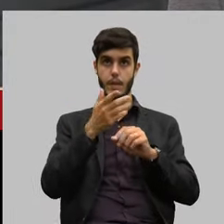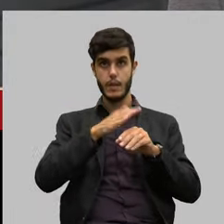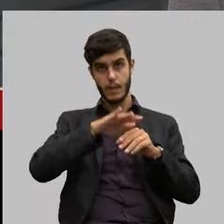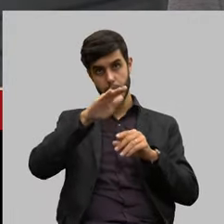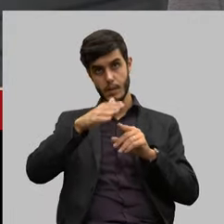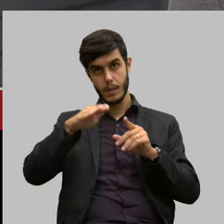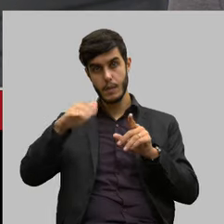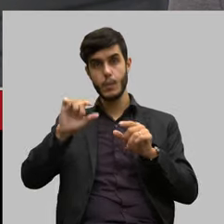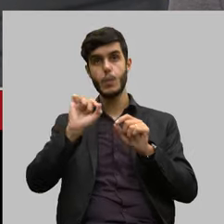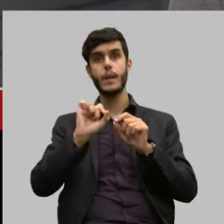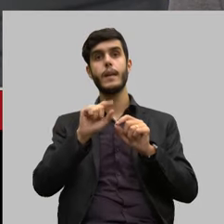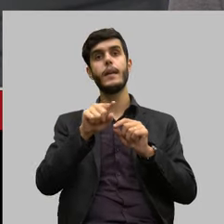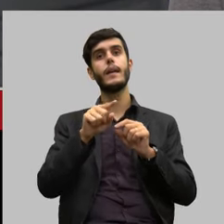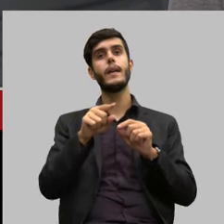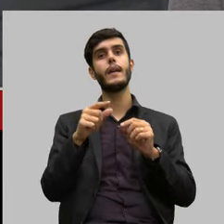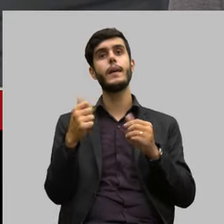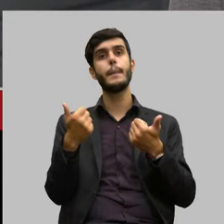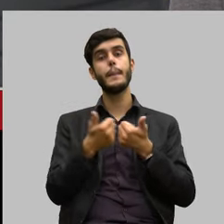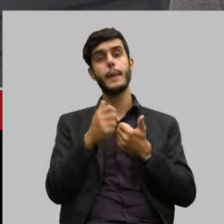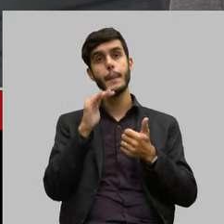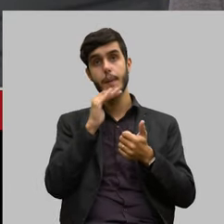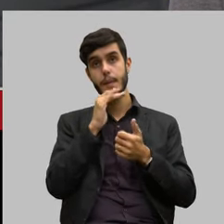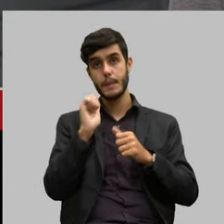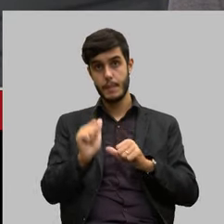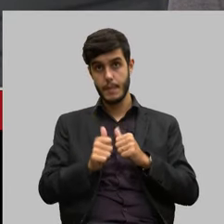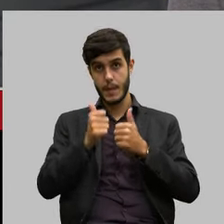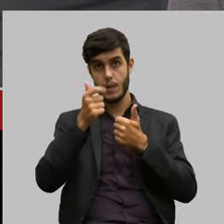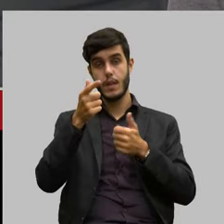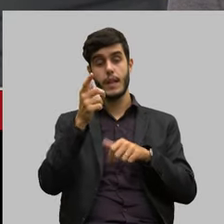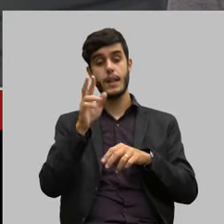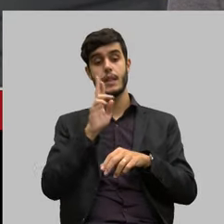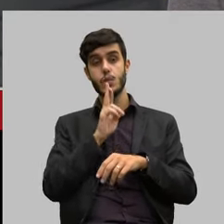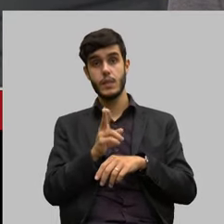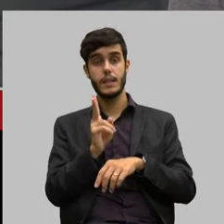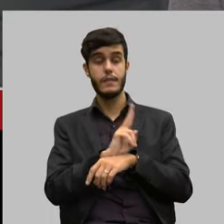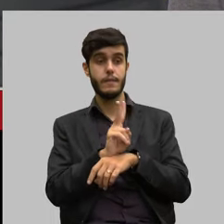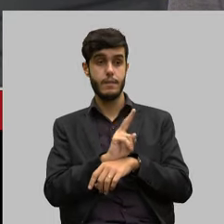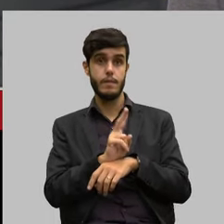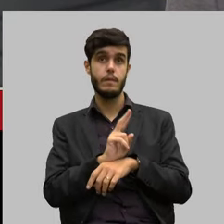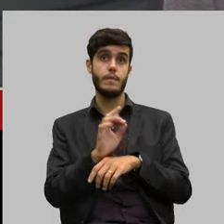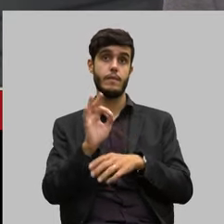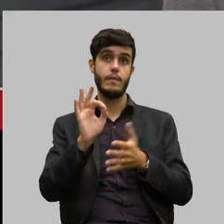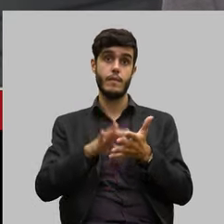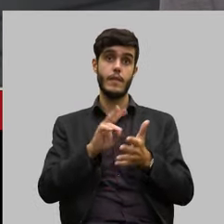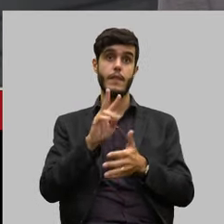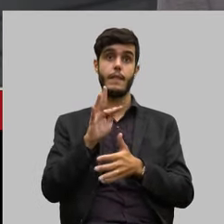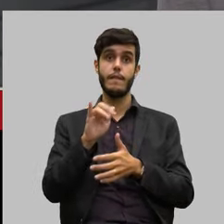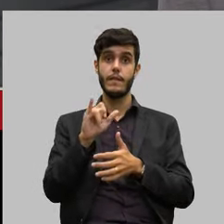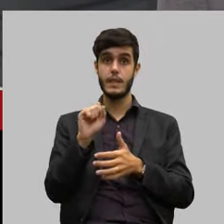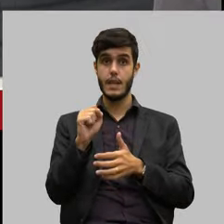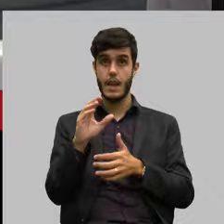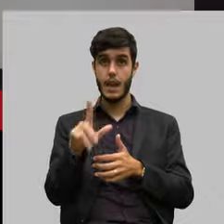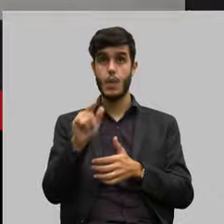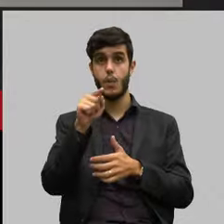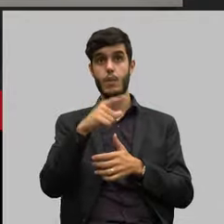em que a gente percebe uma melhoria do resultado fiscal aí eu tô aqui fazendo menção aqui ao meu ao meu slide né mas